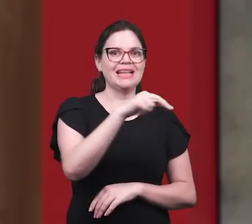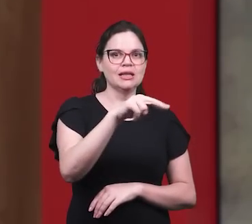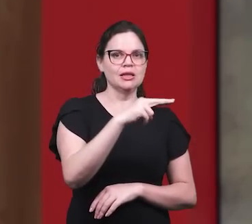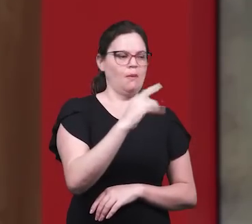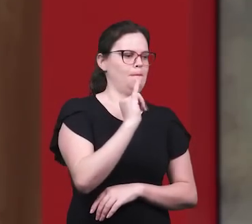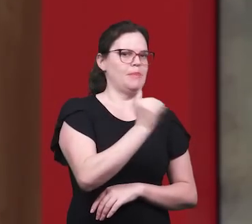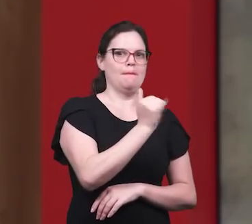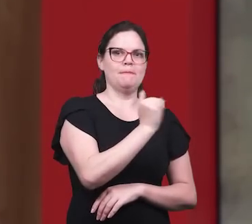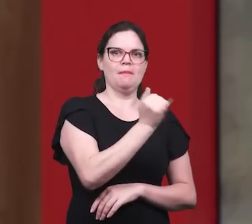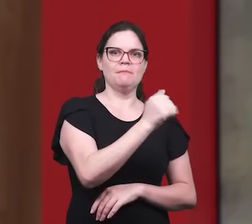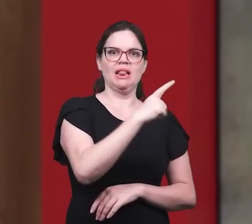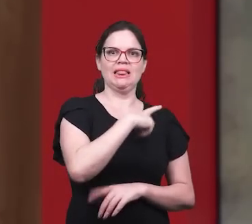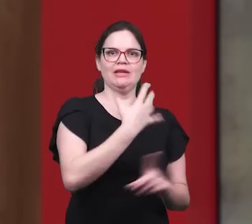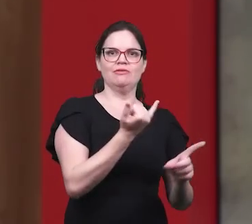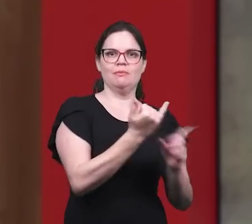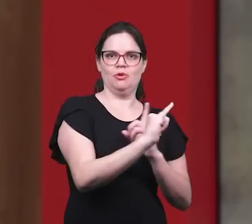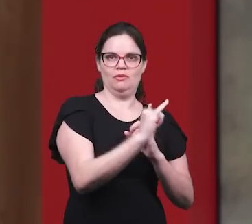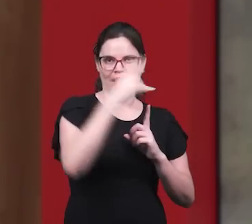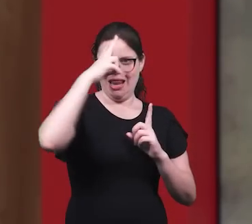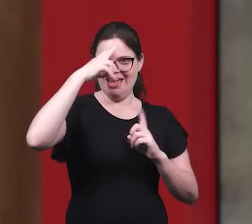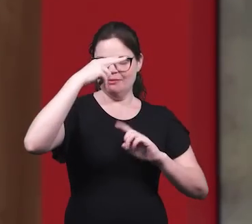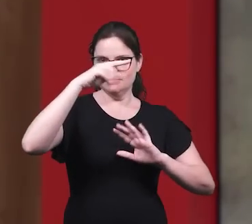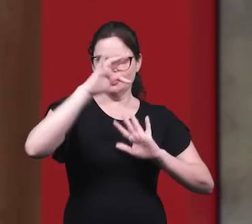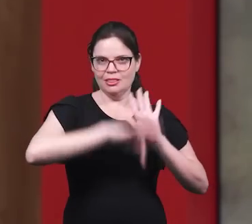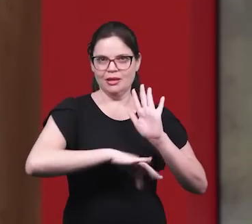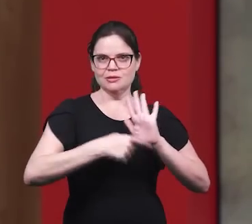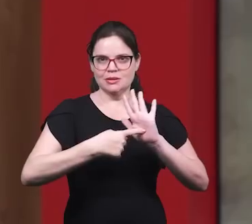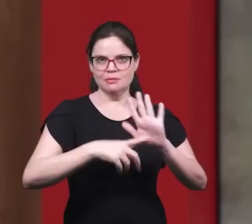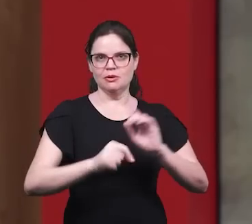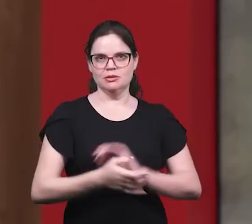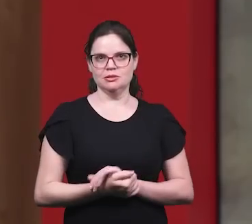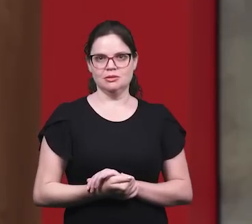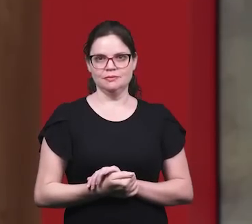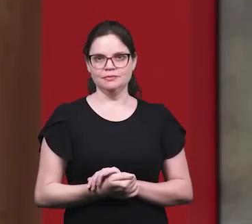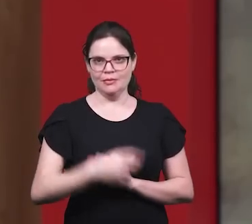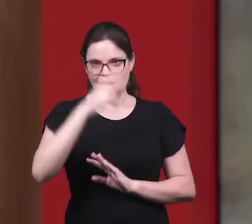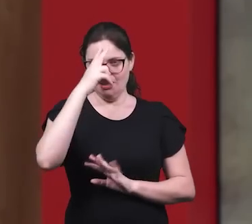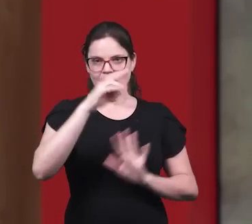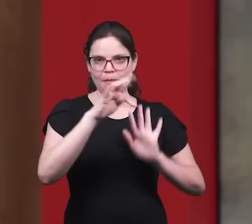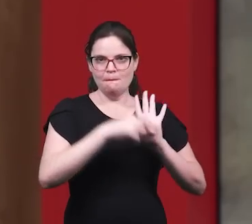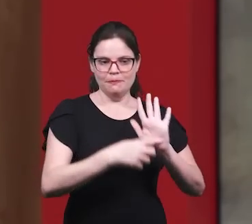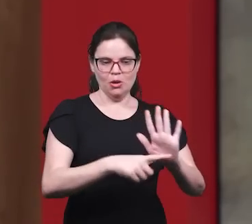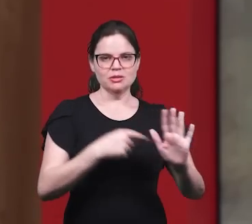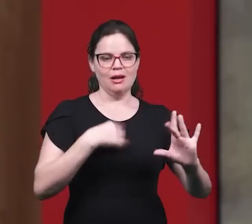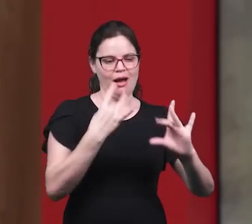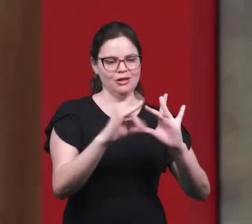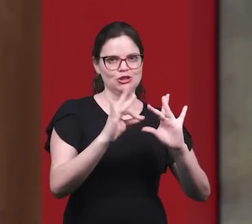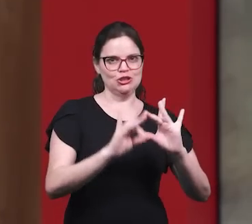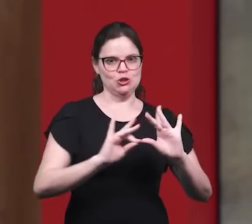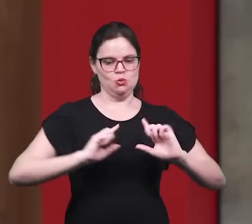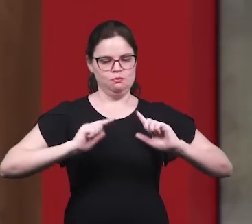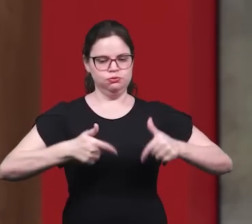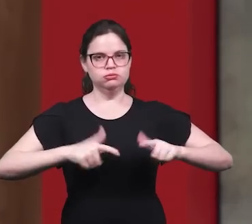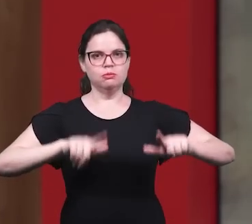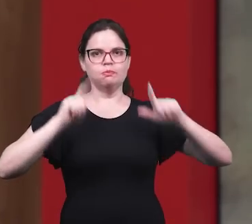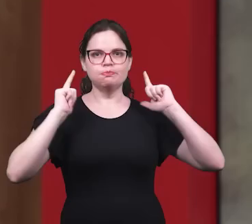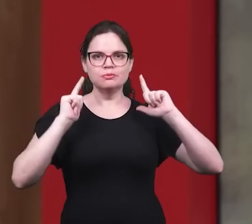Daniel, foi aquele texto que lemos. Tem outro ainda, né? Está no lugar